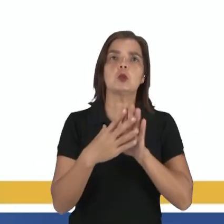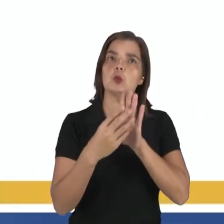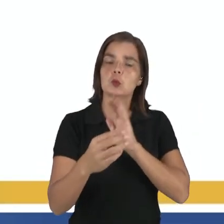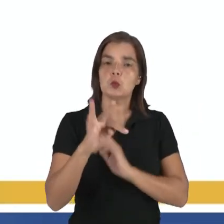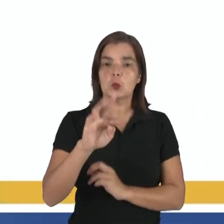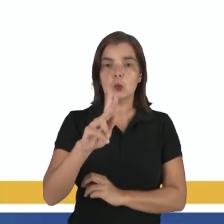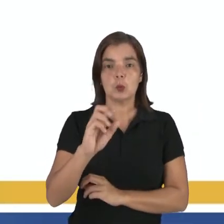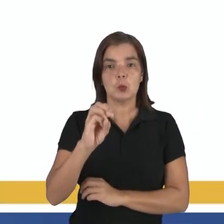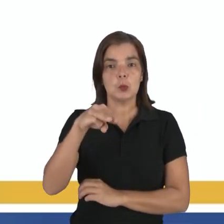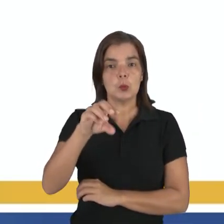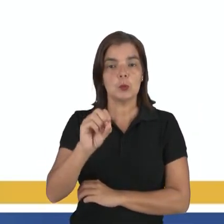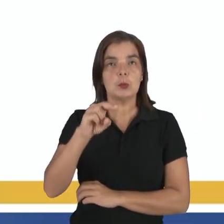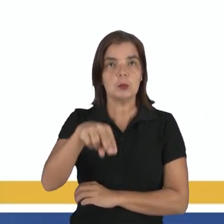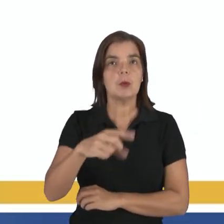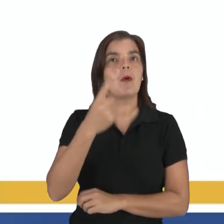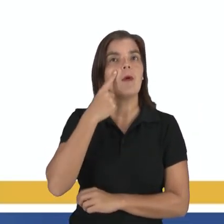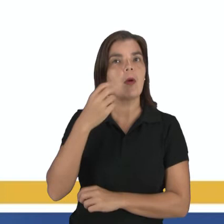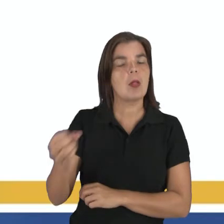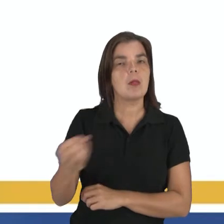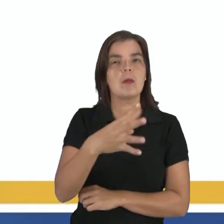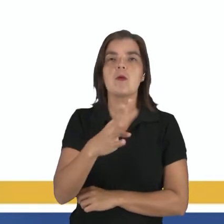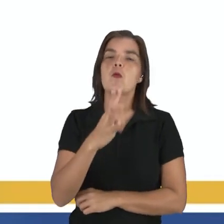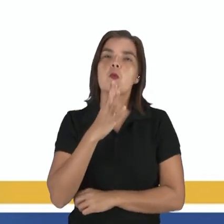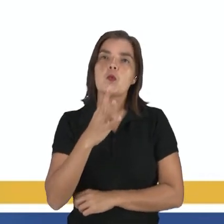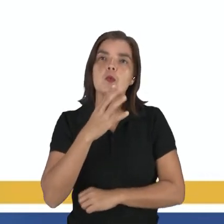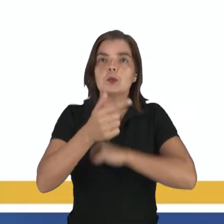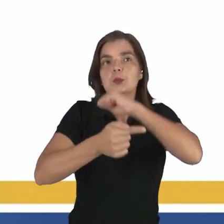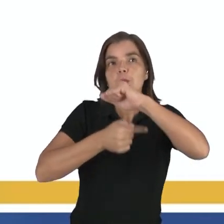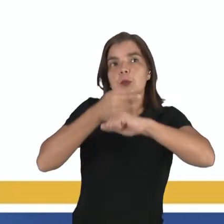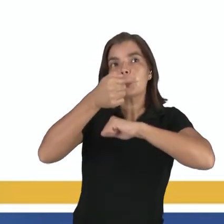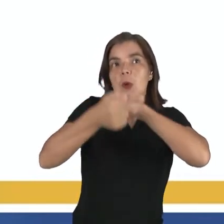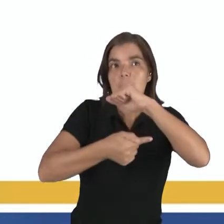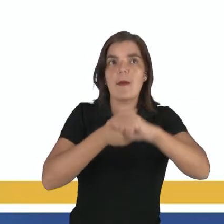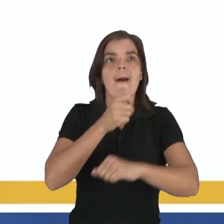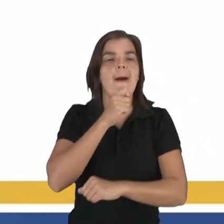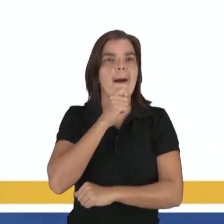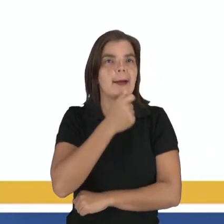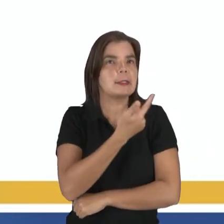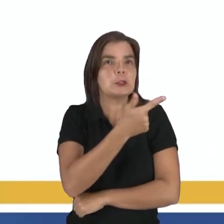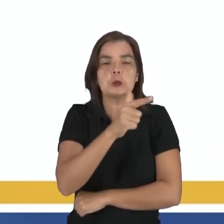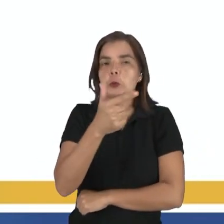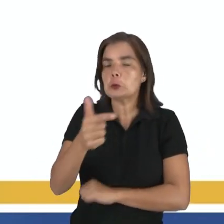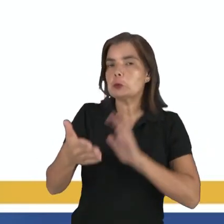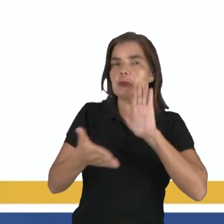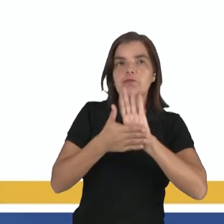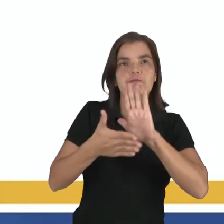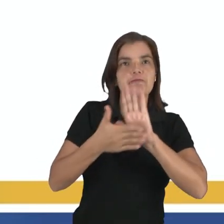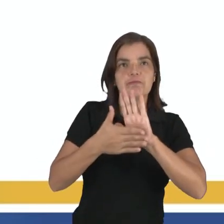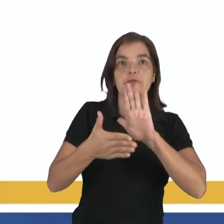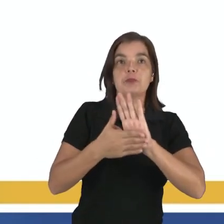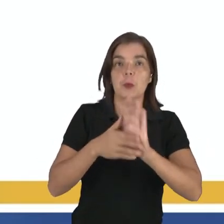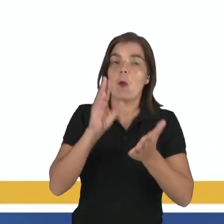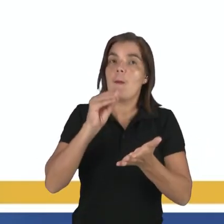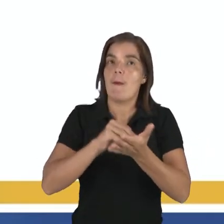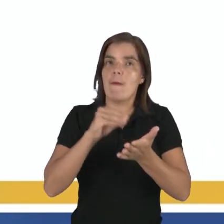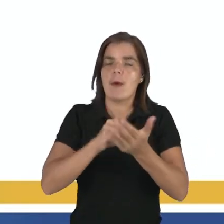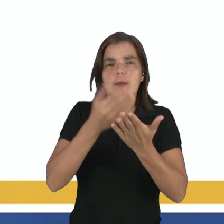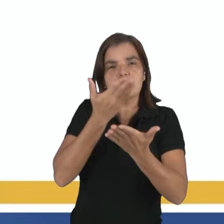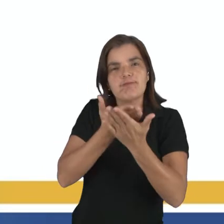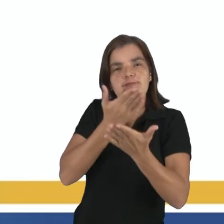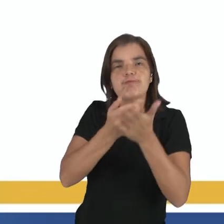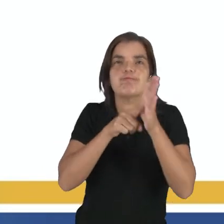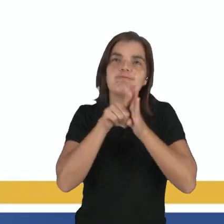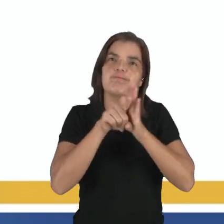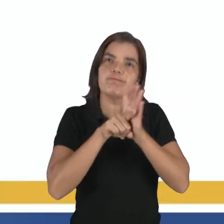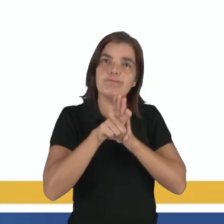Considerado que o modelo de Thomson tratou de novos conhecimentos sobre o átomo, que até então não havia sido propostos por